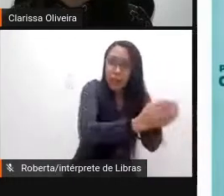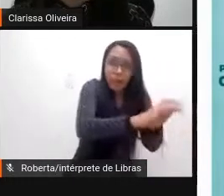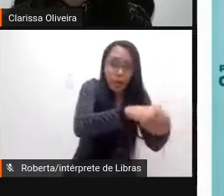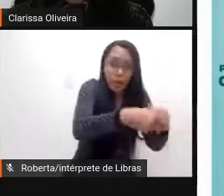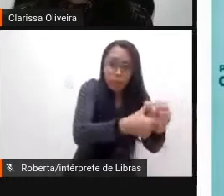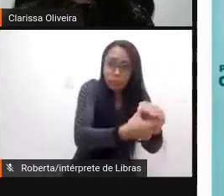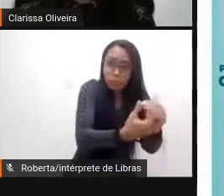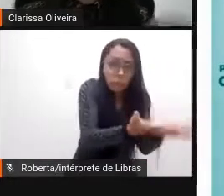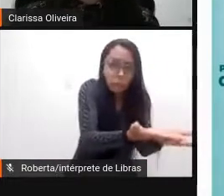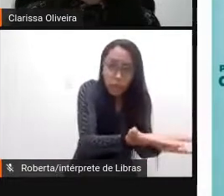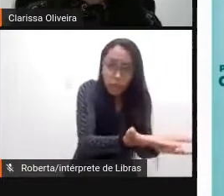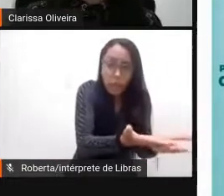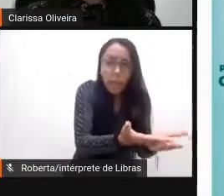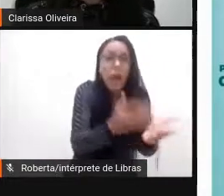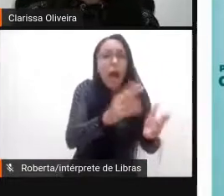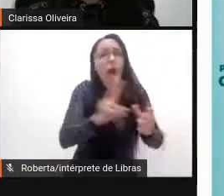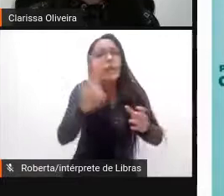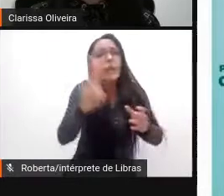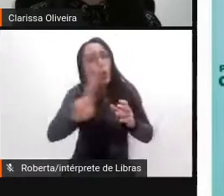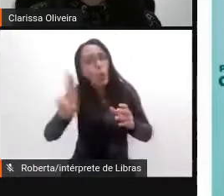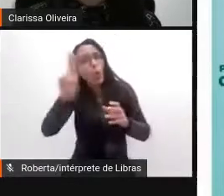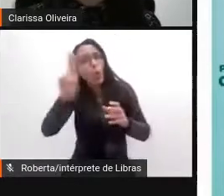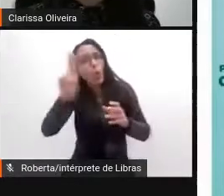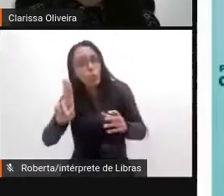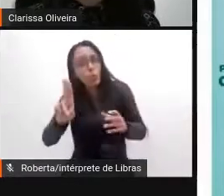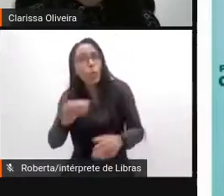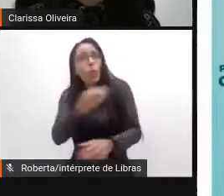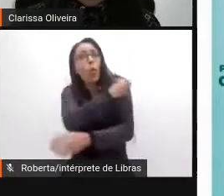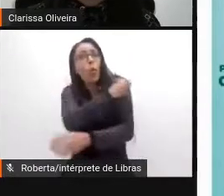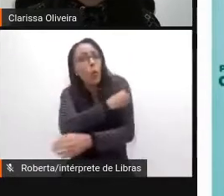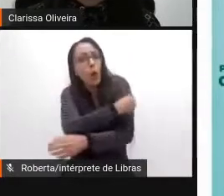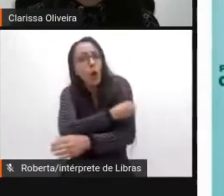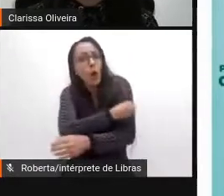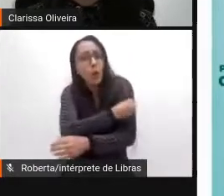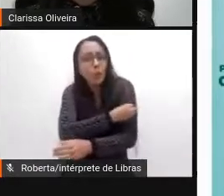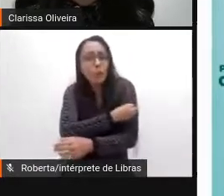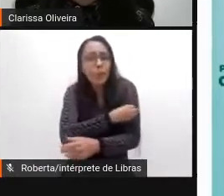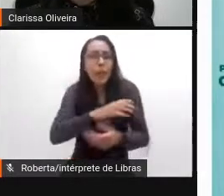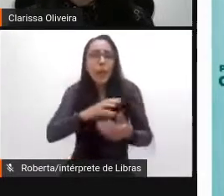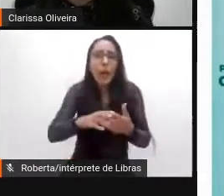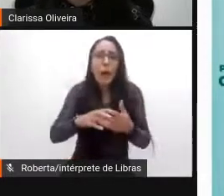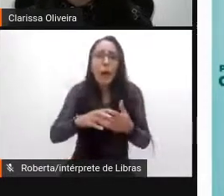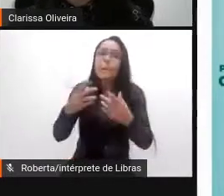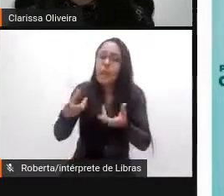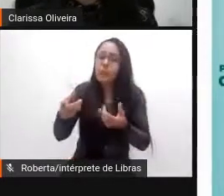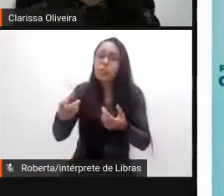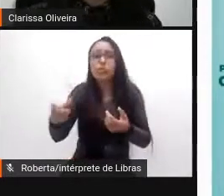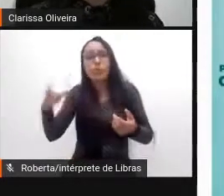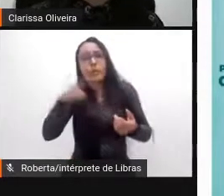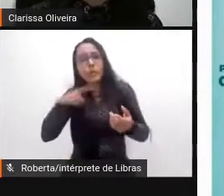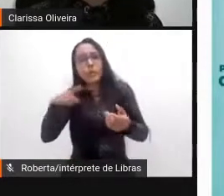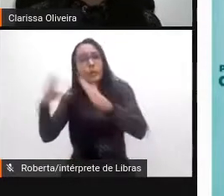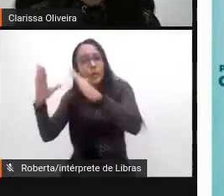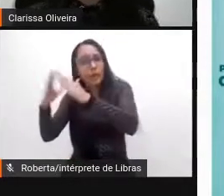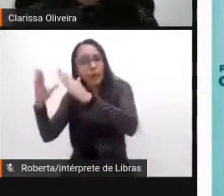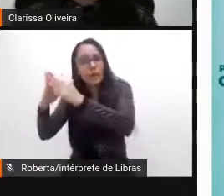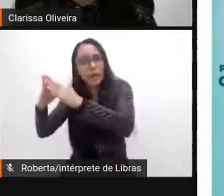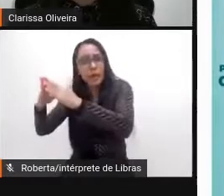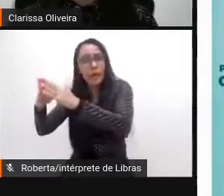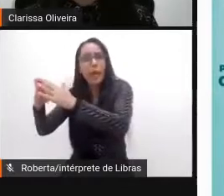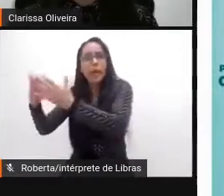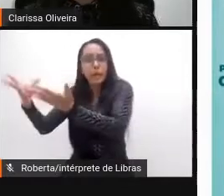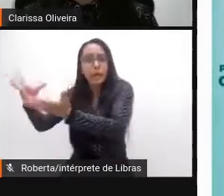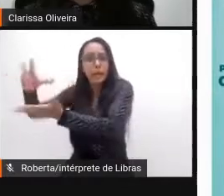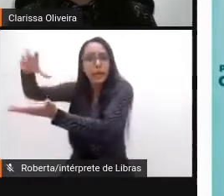a 70%. Mas se eu estou num local que eu tenho uma torneira disponível, que eu tenho água disponível, eu tenho sabão disponível, eu posso sim higienizar as